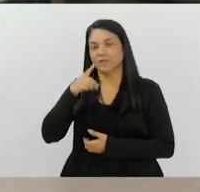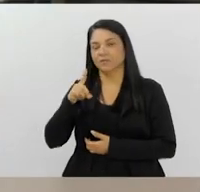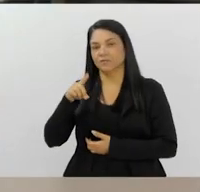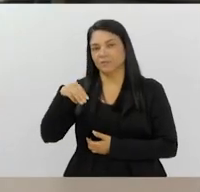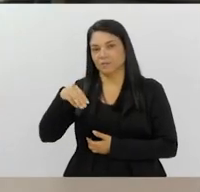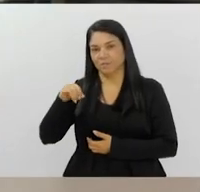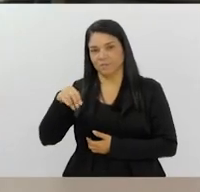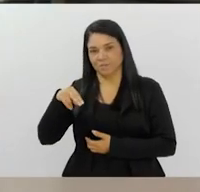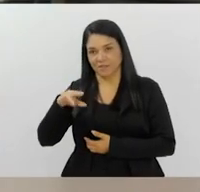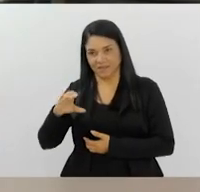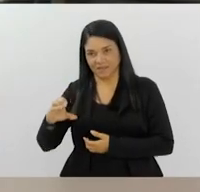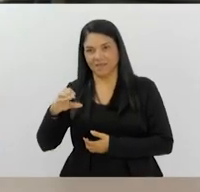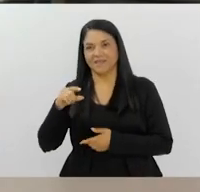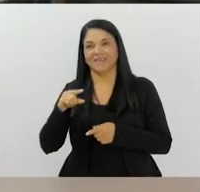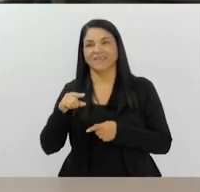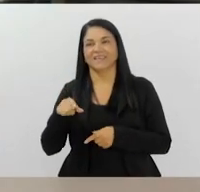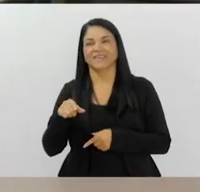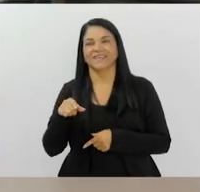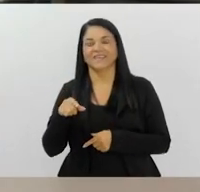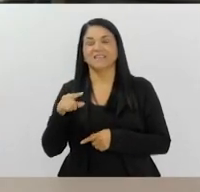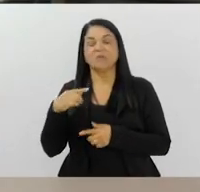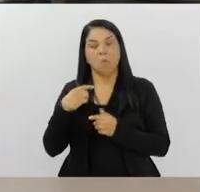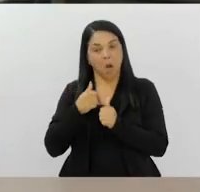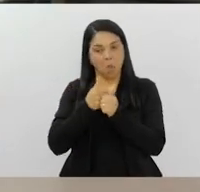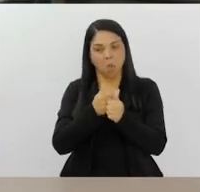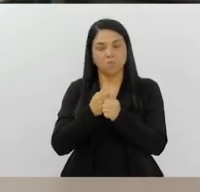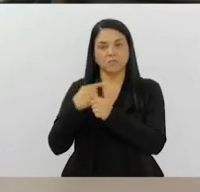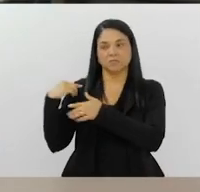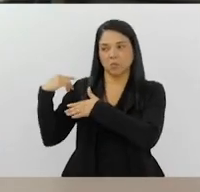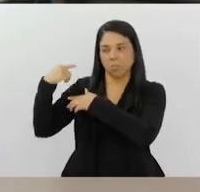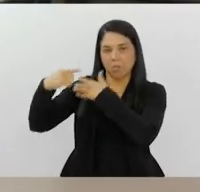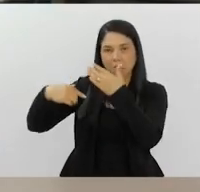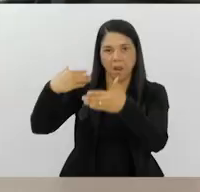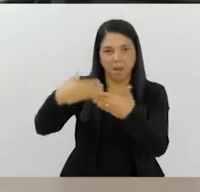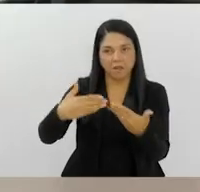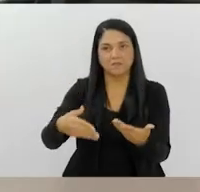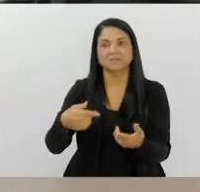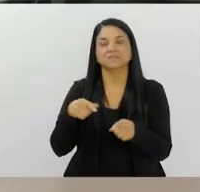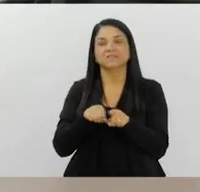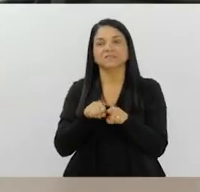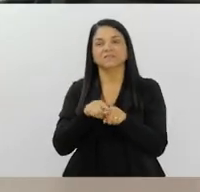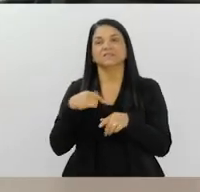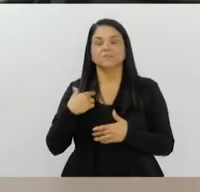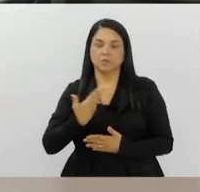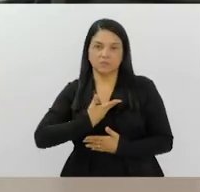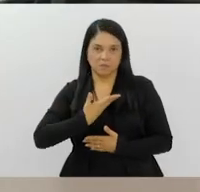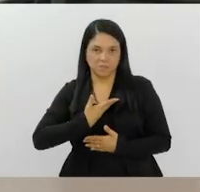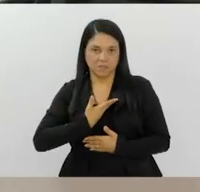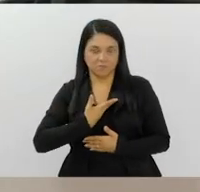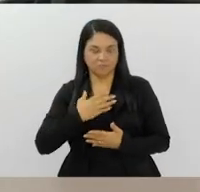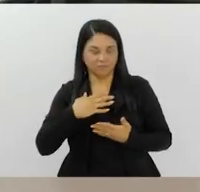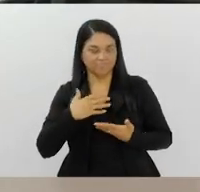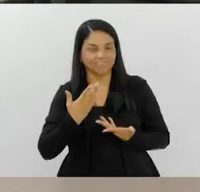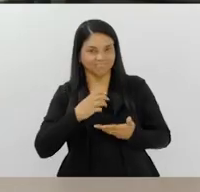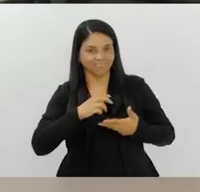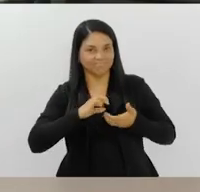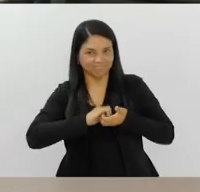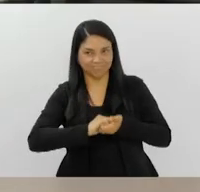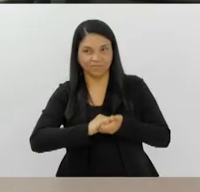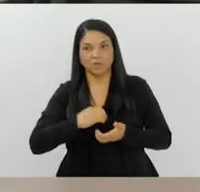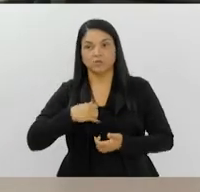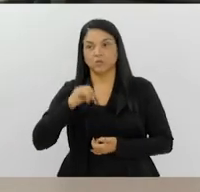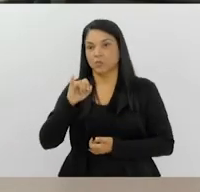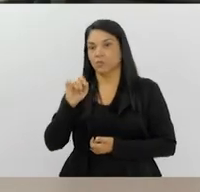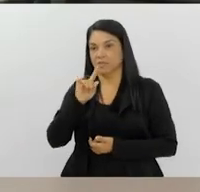você é zica acompanh muito essa trajetória e geral aqui meus companheiros meus irmãos bom eu sou a Isa